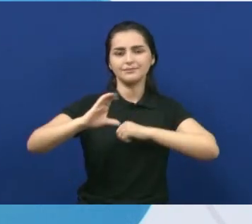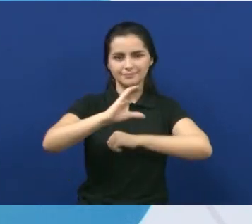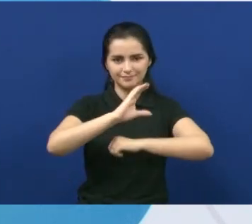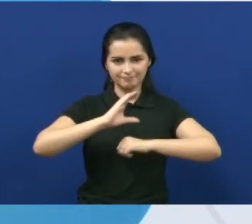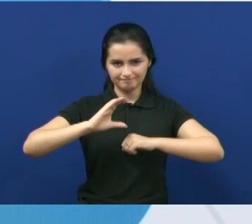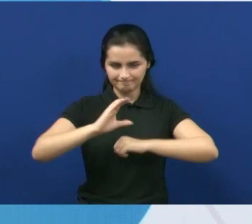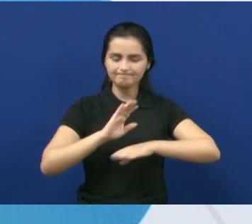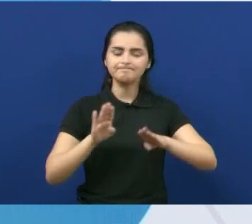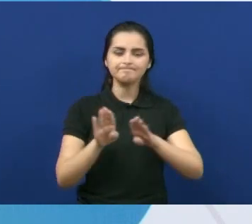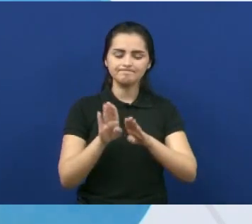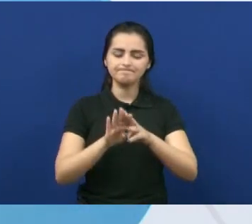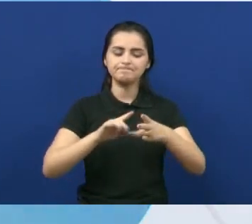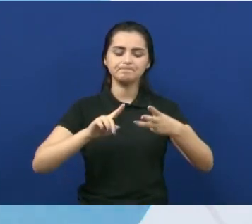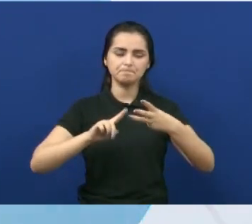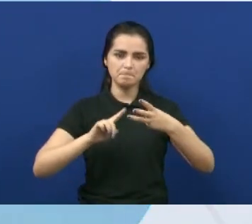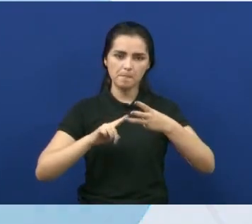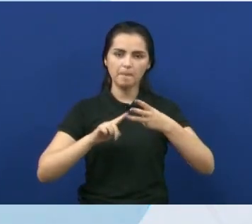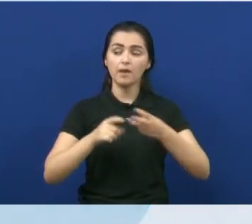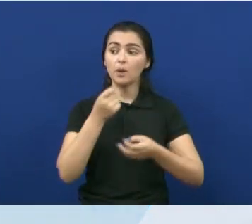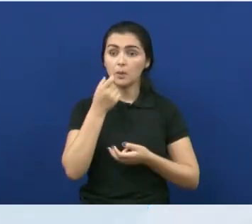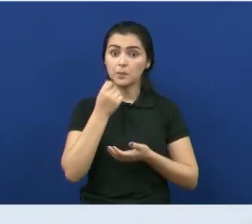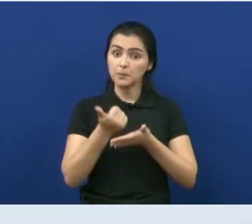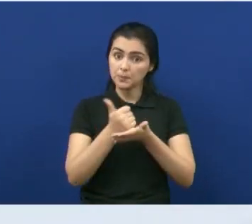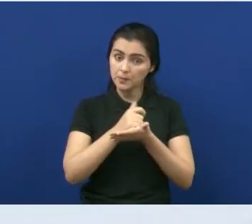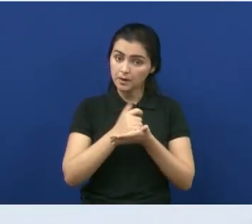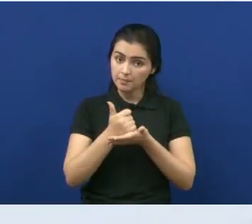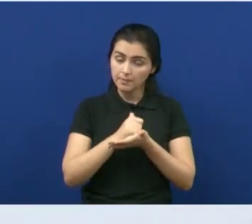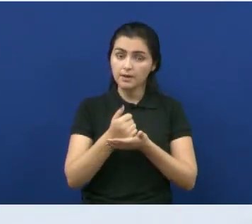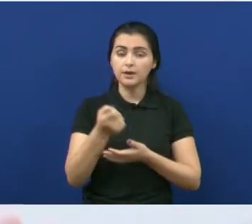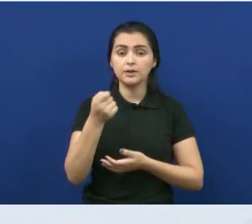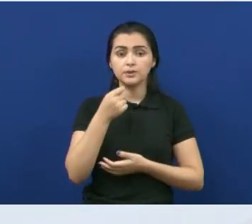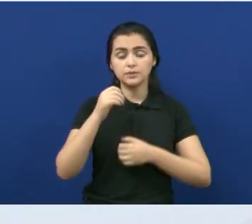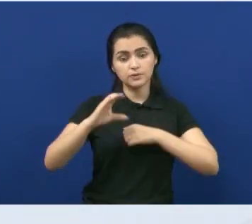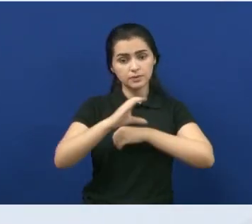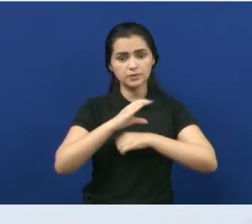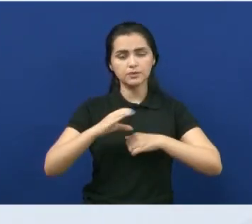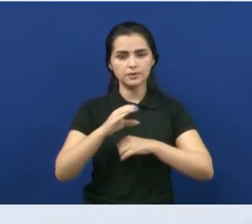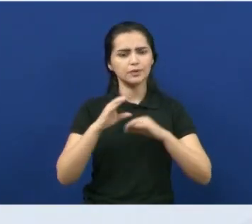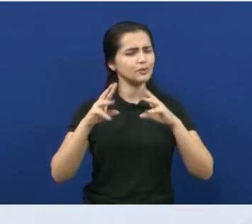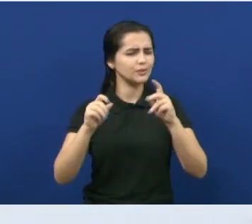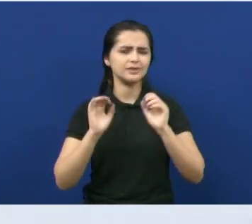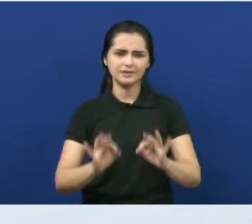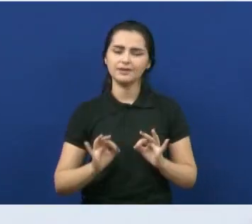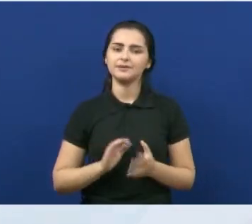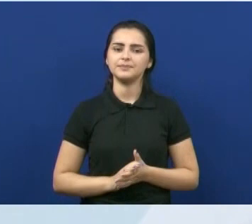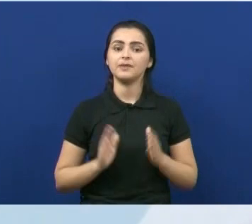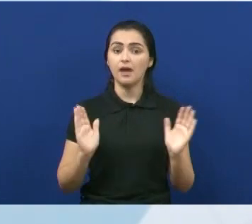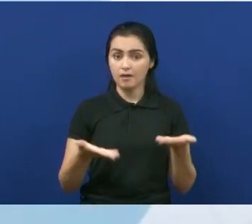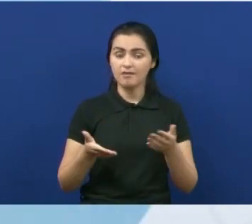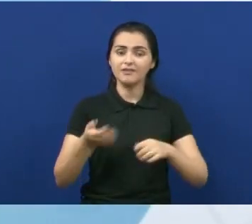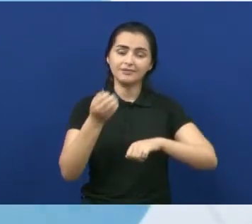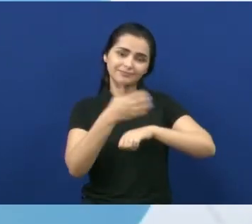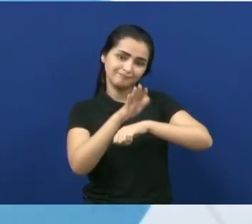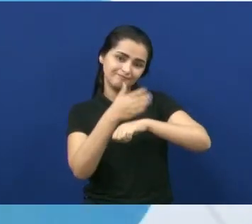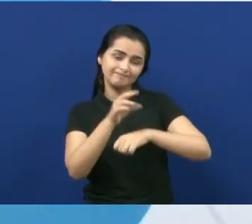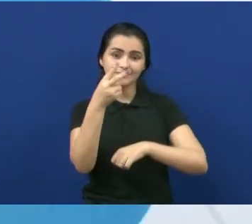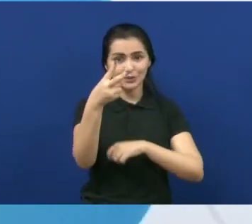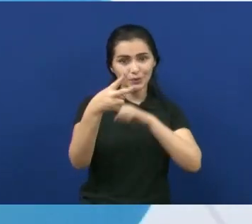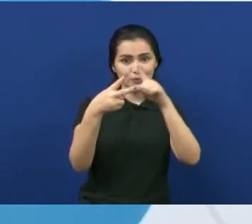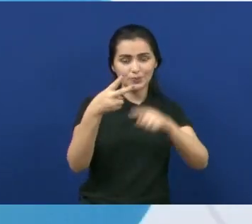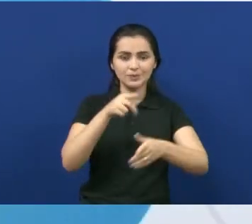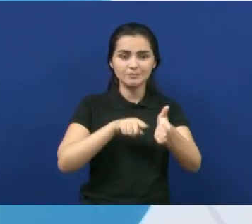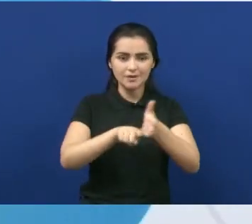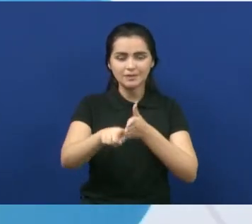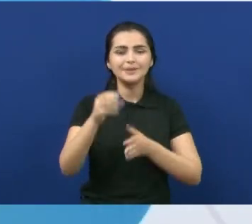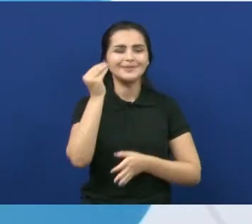Constituição. Viu também a questão dos remédios constitucionais, o habeas corpus e tudo isso, certo? Agora eu trouxe aqui duas questões para vocês,